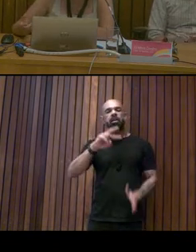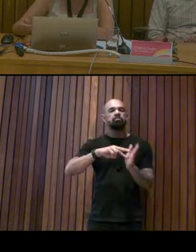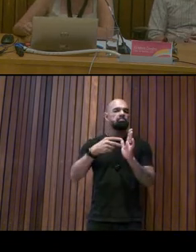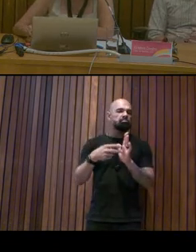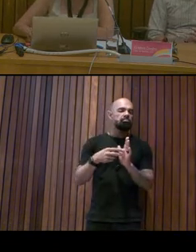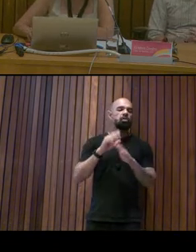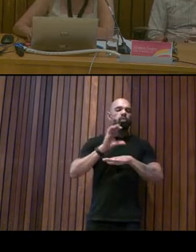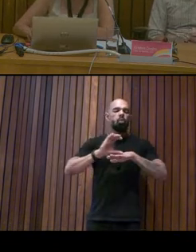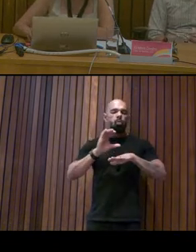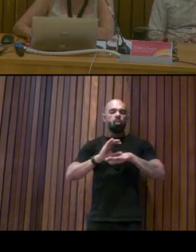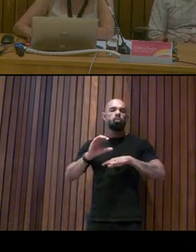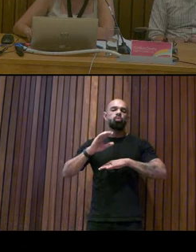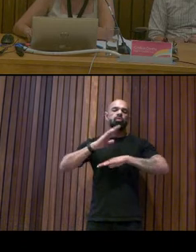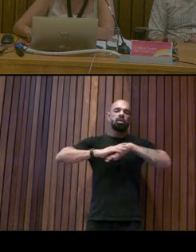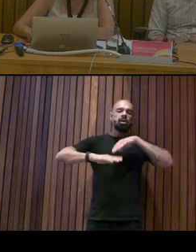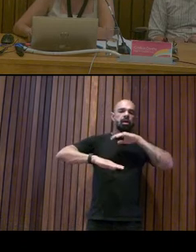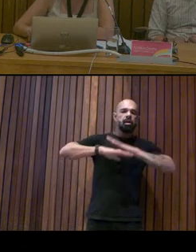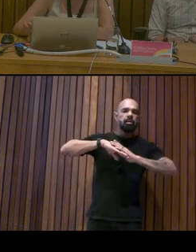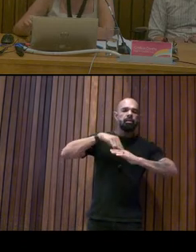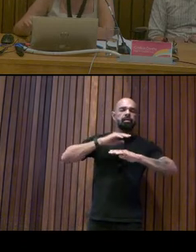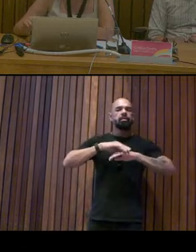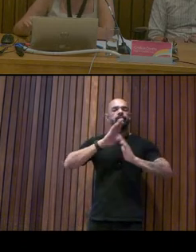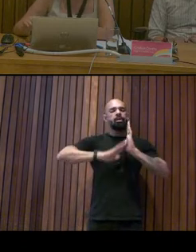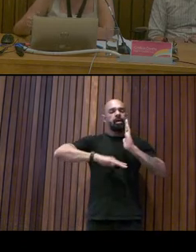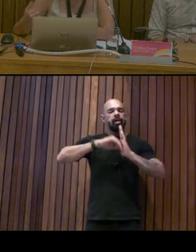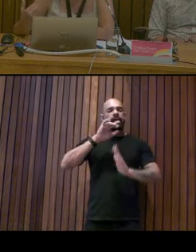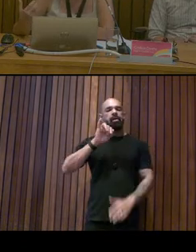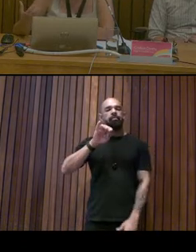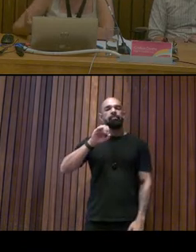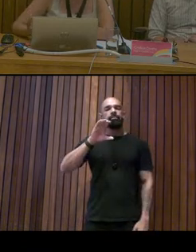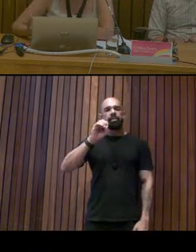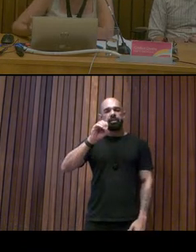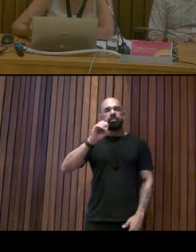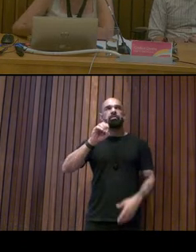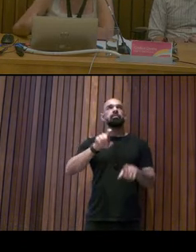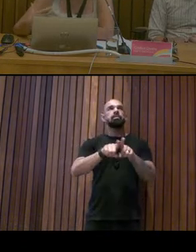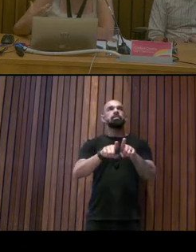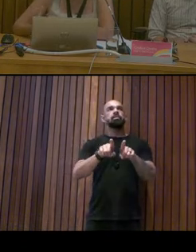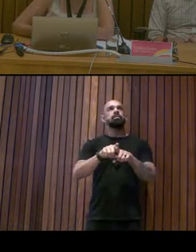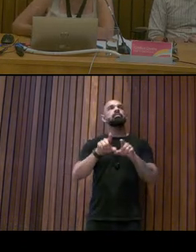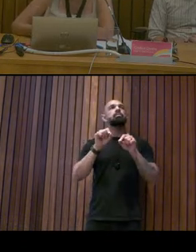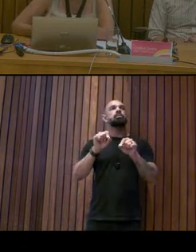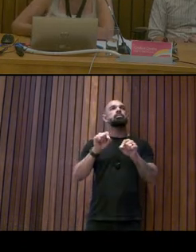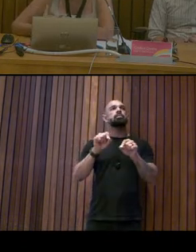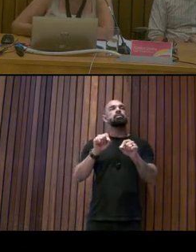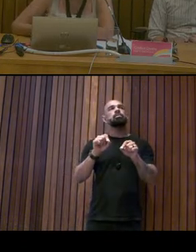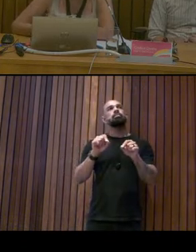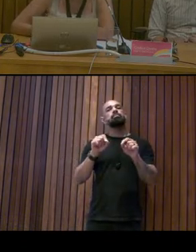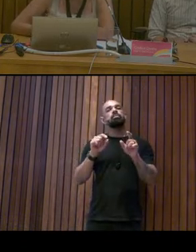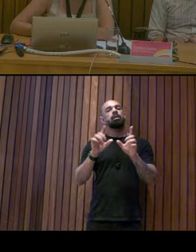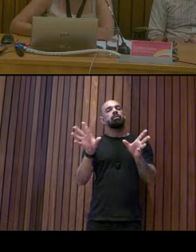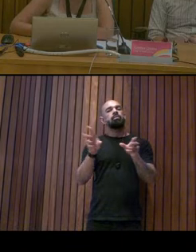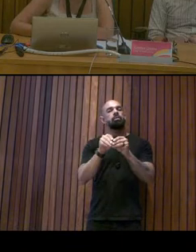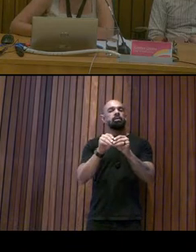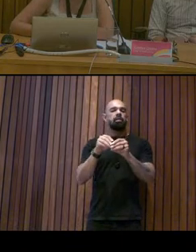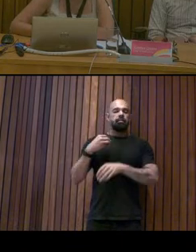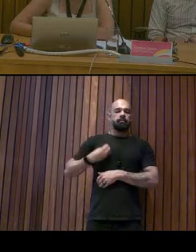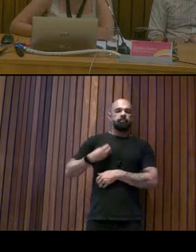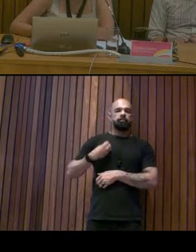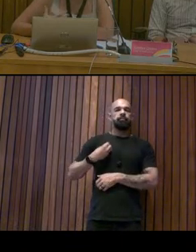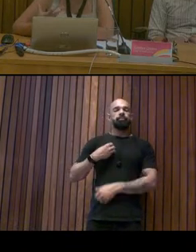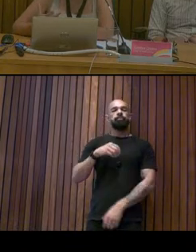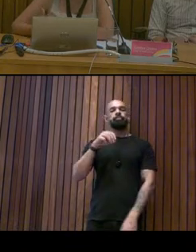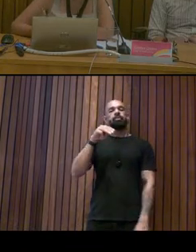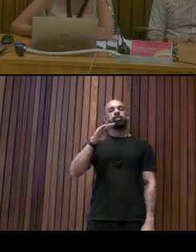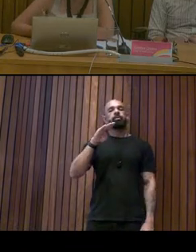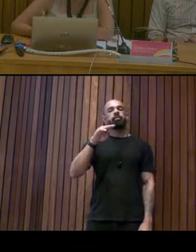curso, a arte e a técnica do afresco, e falando também, né, um pouco, uma mini biografia do Lídio Bandeira de